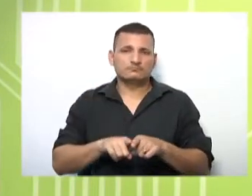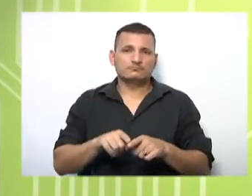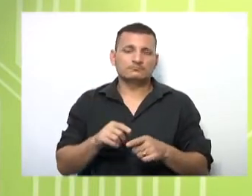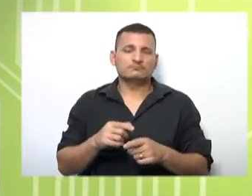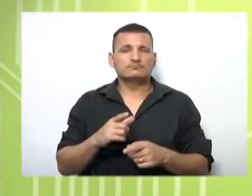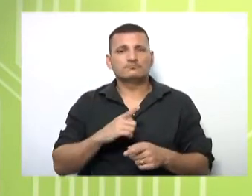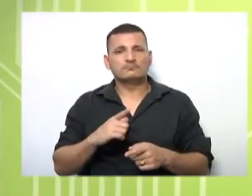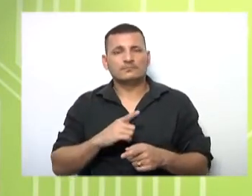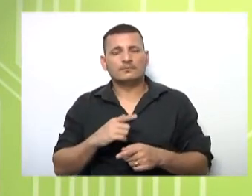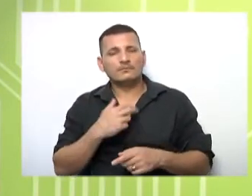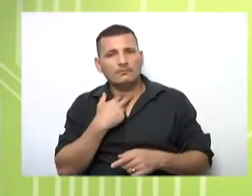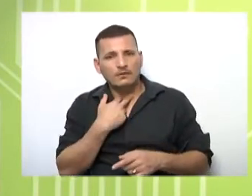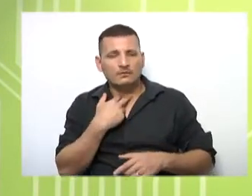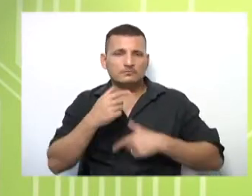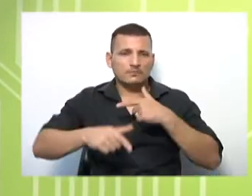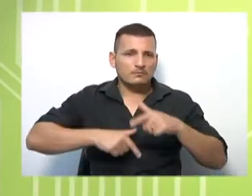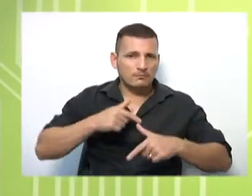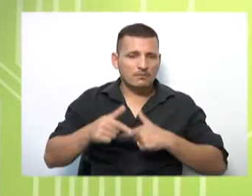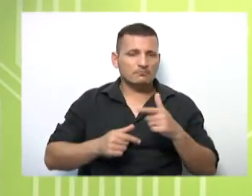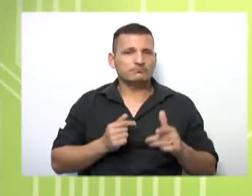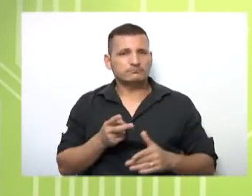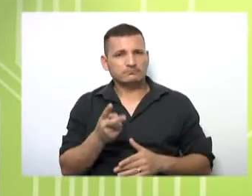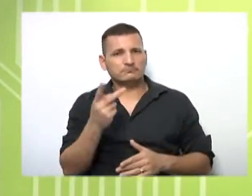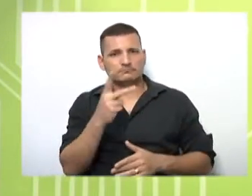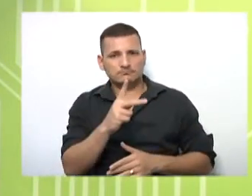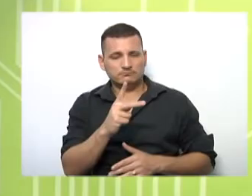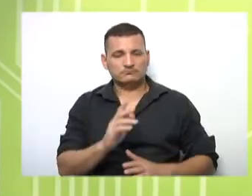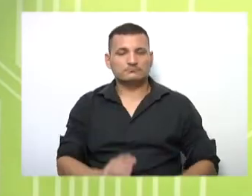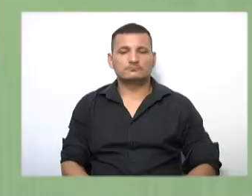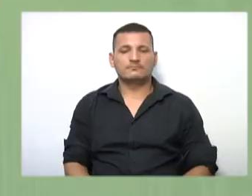ocupado, se manter com o seu trabalho, com o seu emprego.